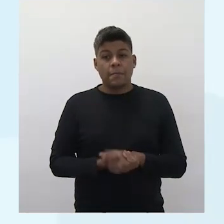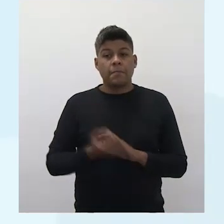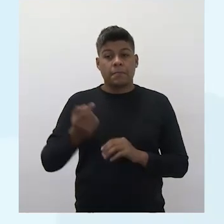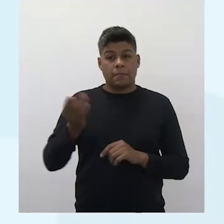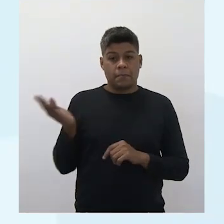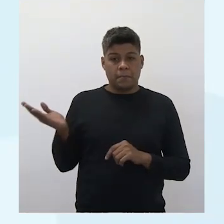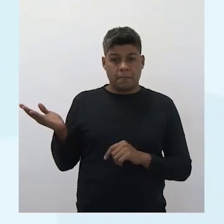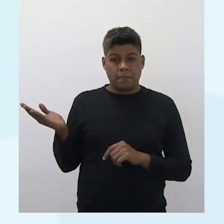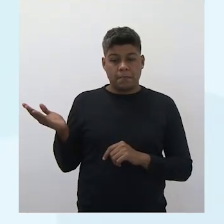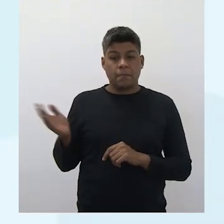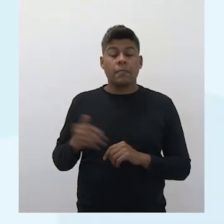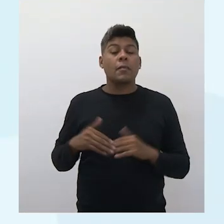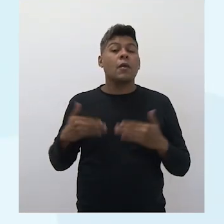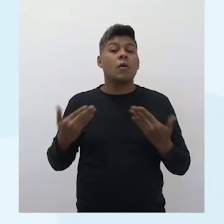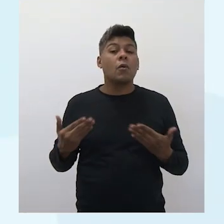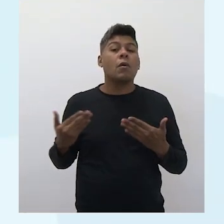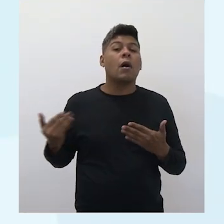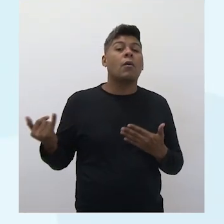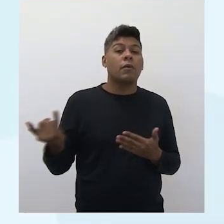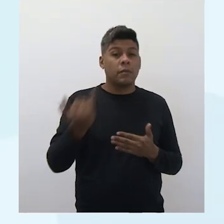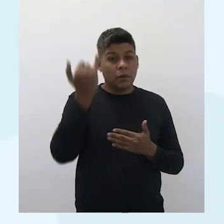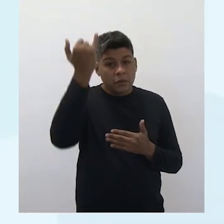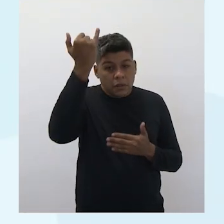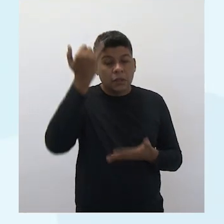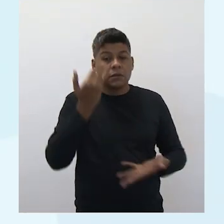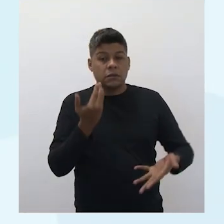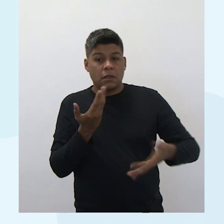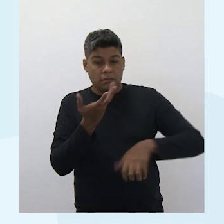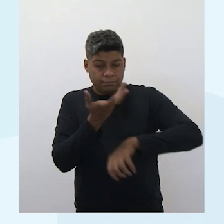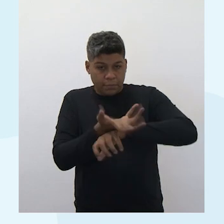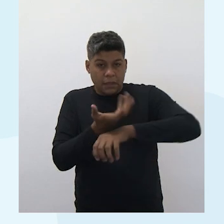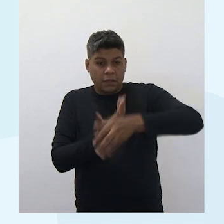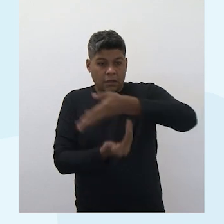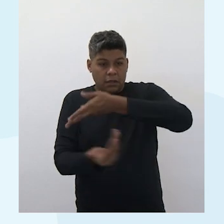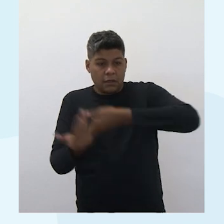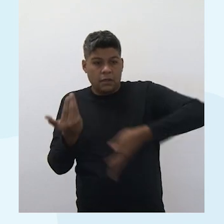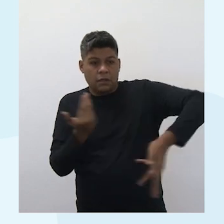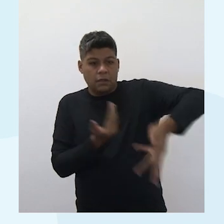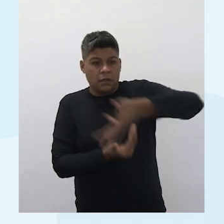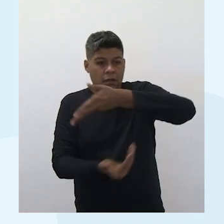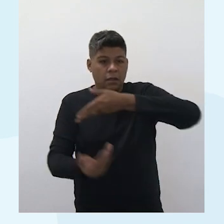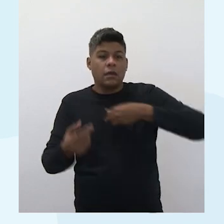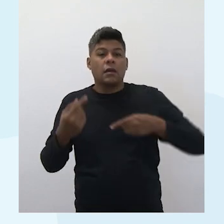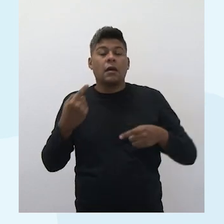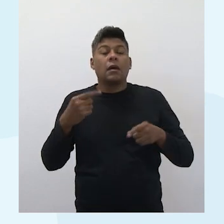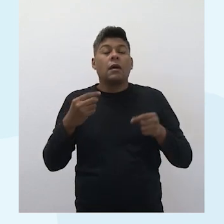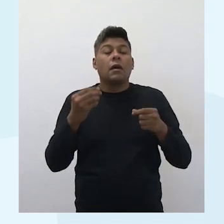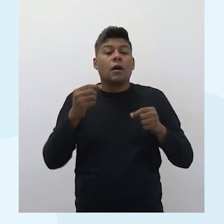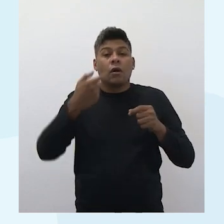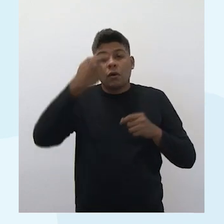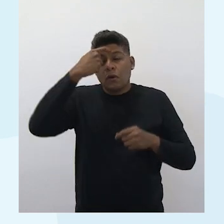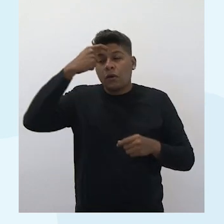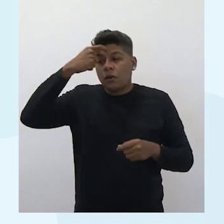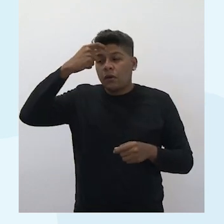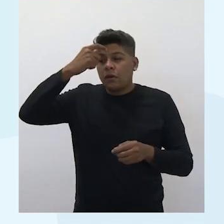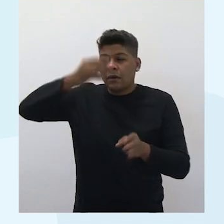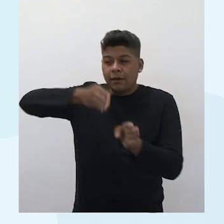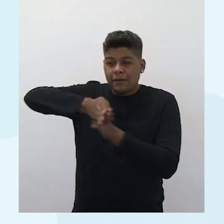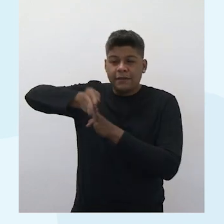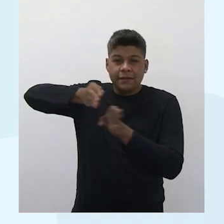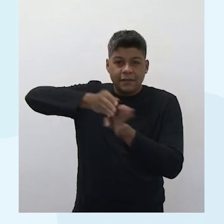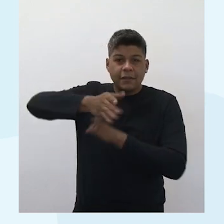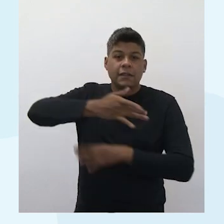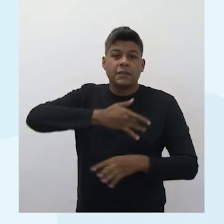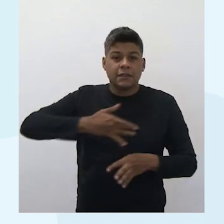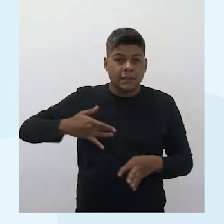tela. Tá? Qual a importância da interdisciplinaridade no aprofundamento e conscientização da temática saúde